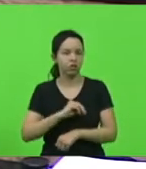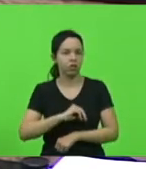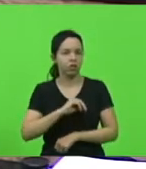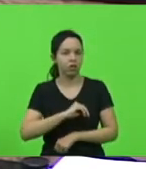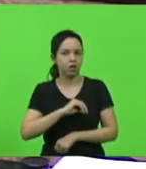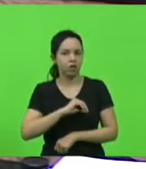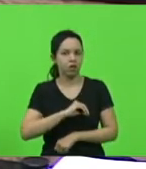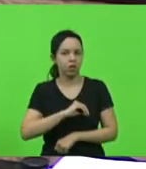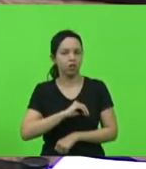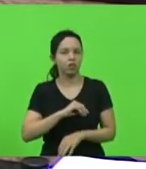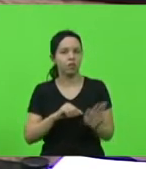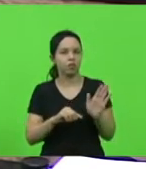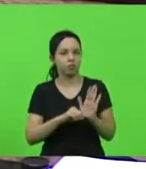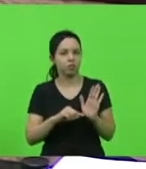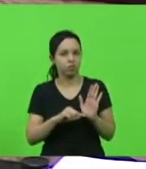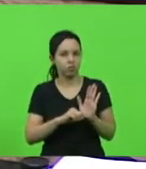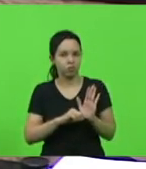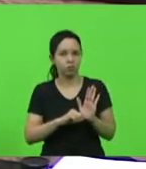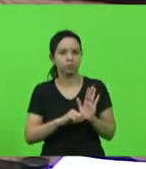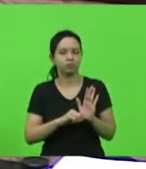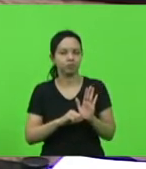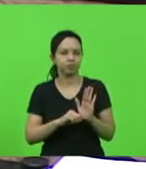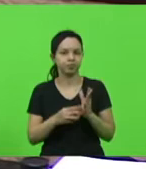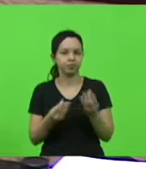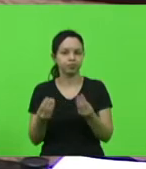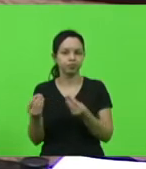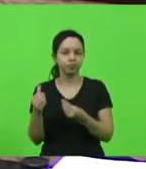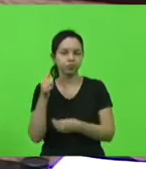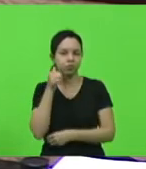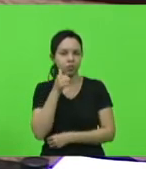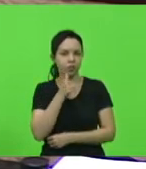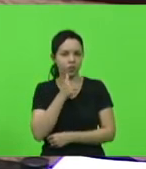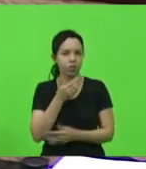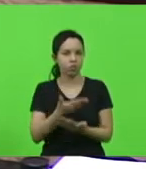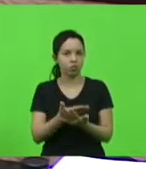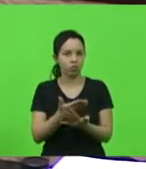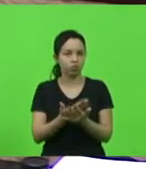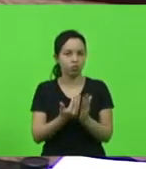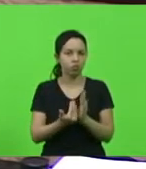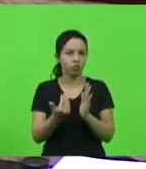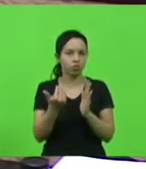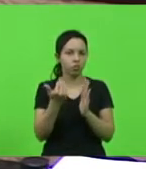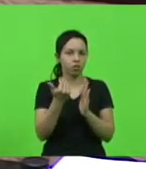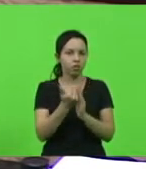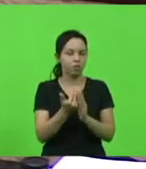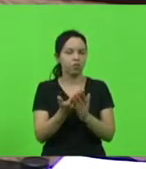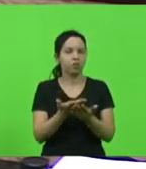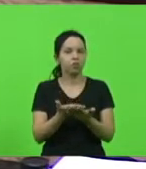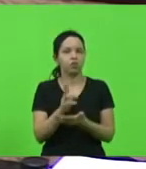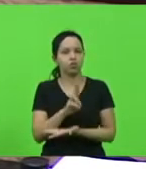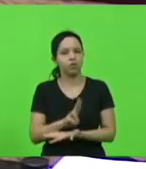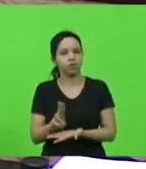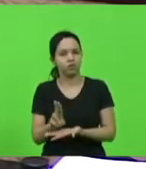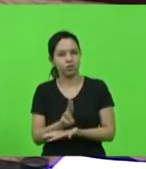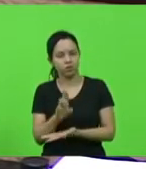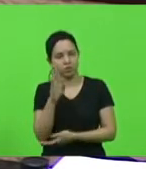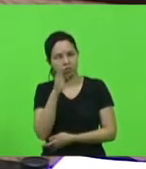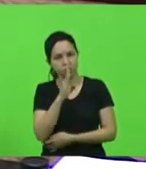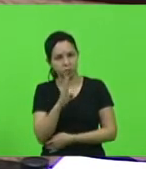pela parcela masculina. Isso apesar de estudarem mais, serem maioria nas universidades no Brasil,